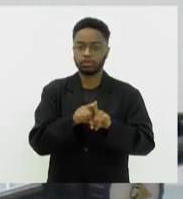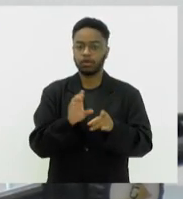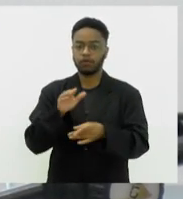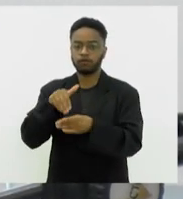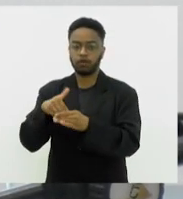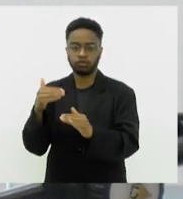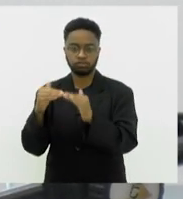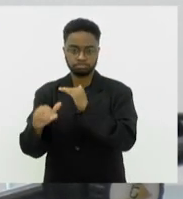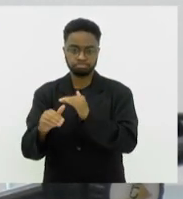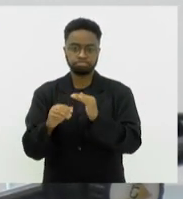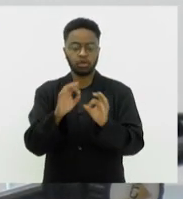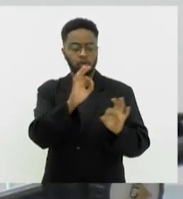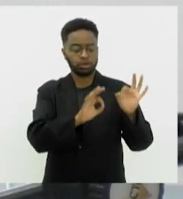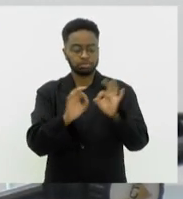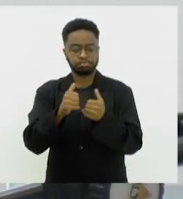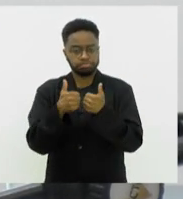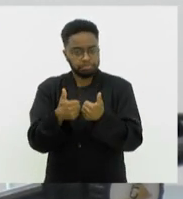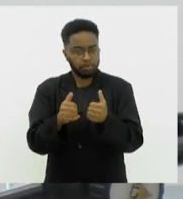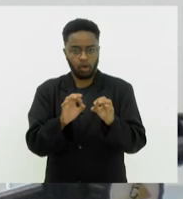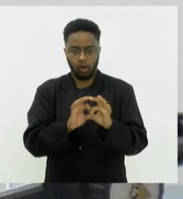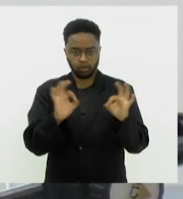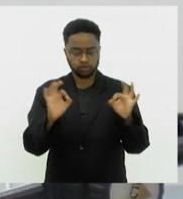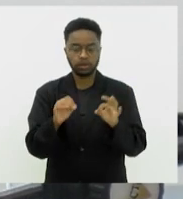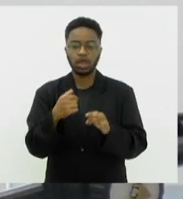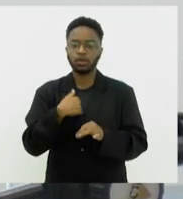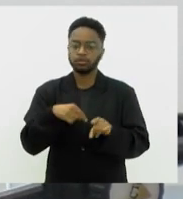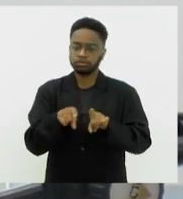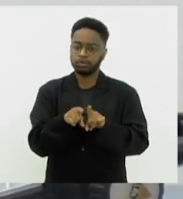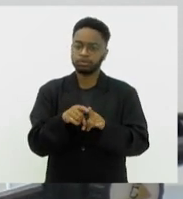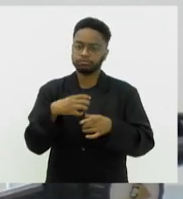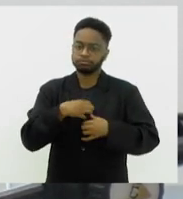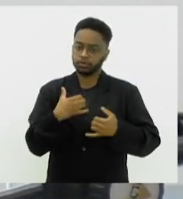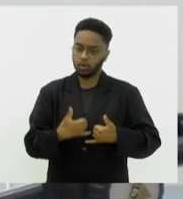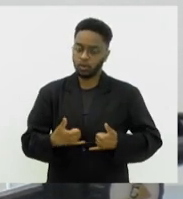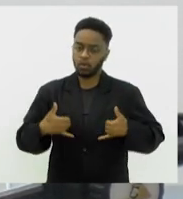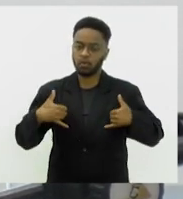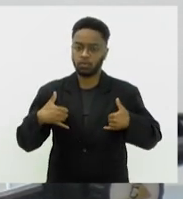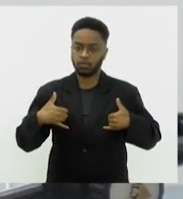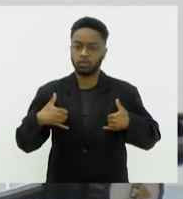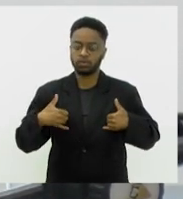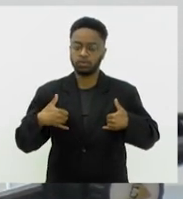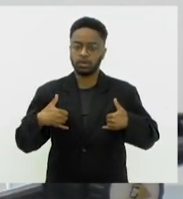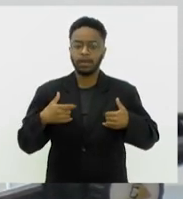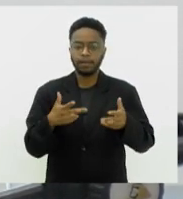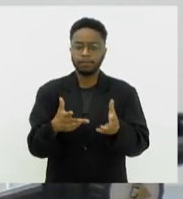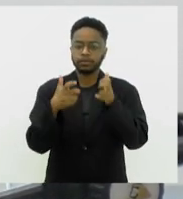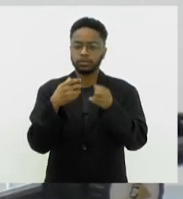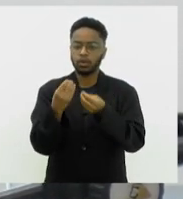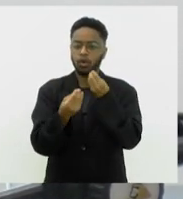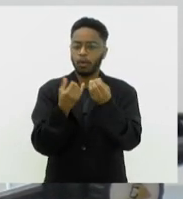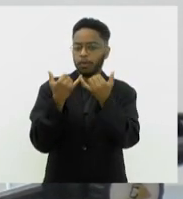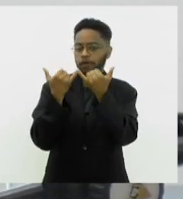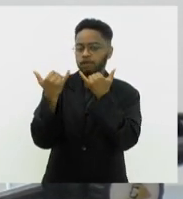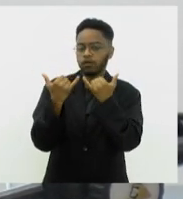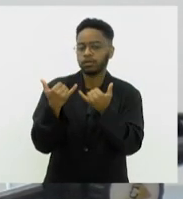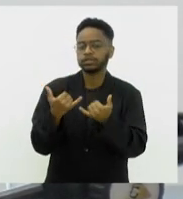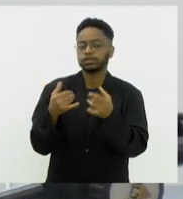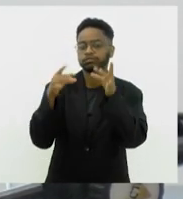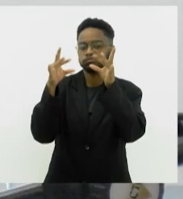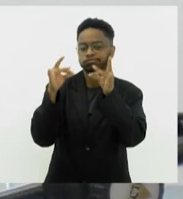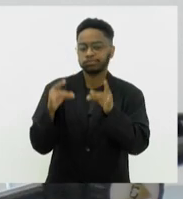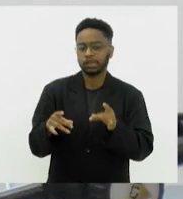foram muito bem elaborados fiquei realmente orgulhoso orgulhoso da grandeza de informações deste